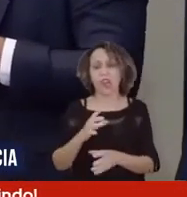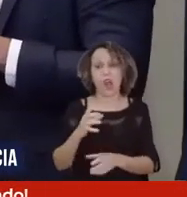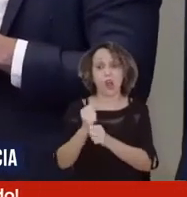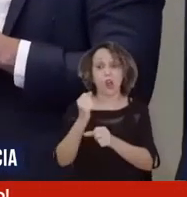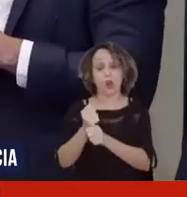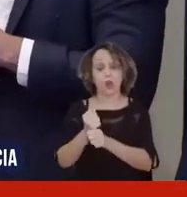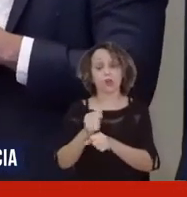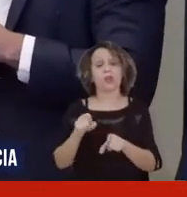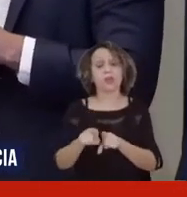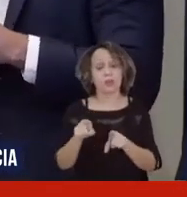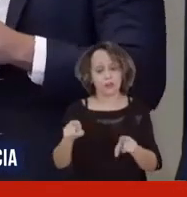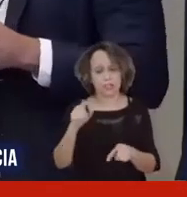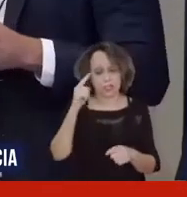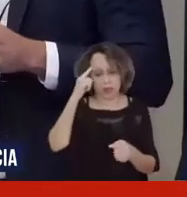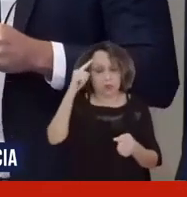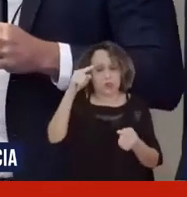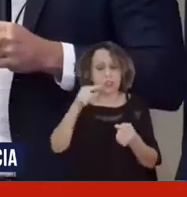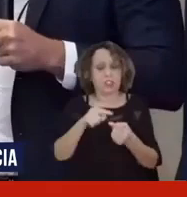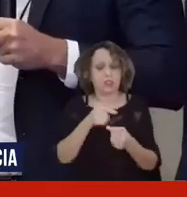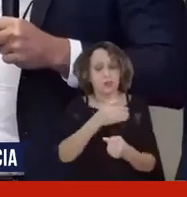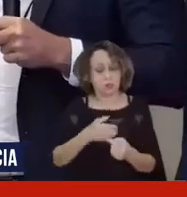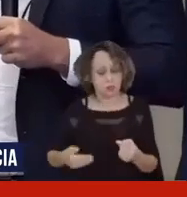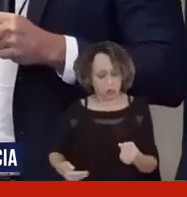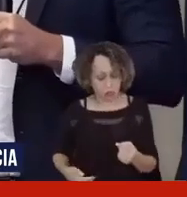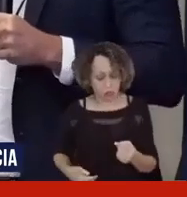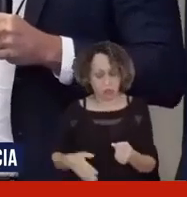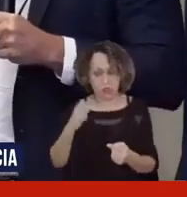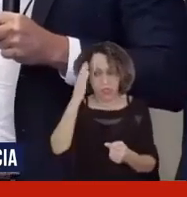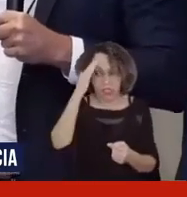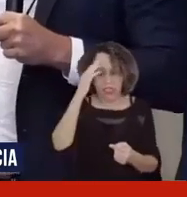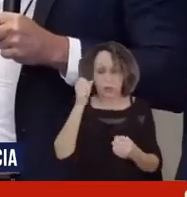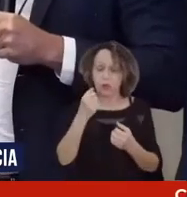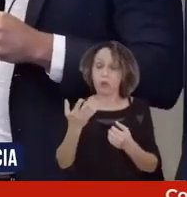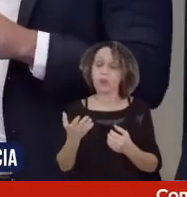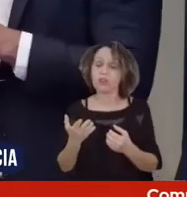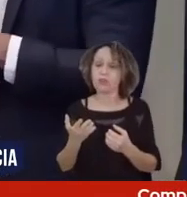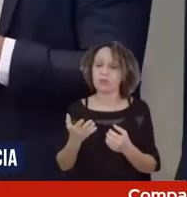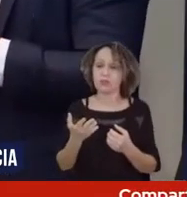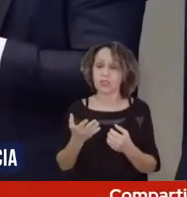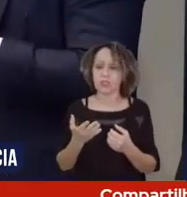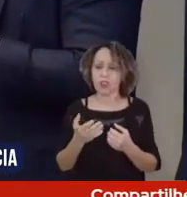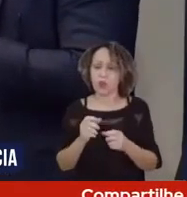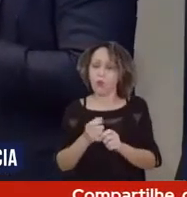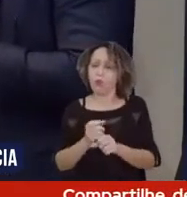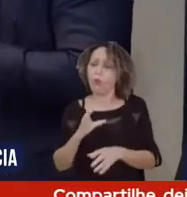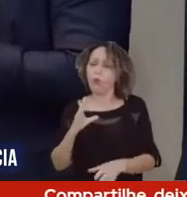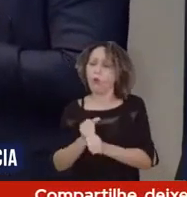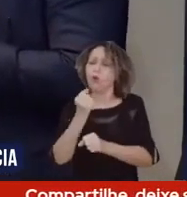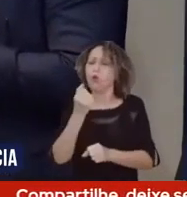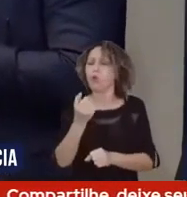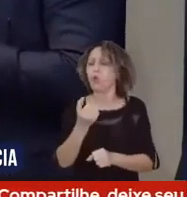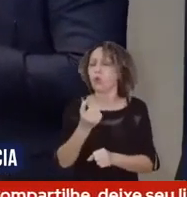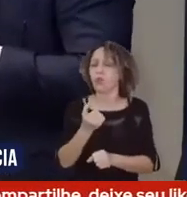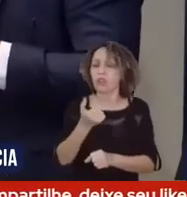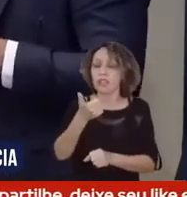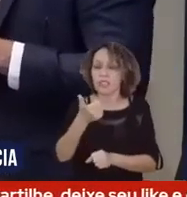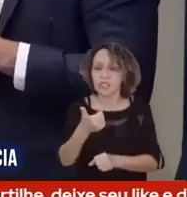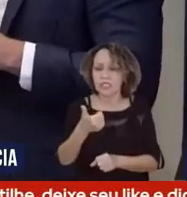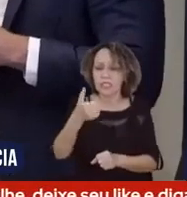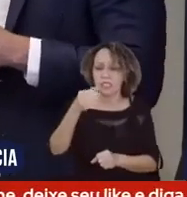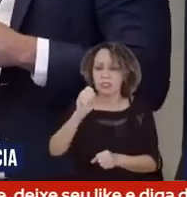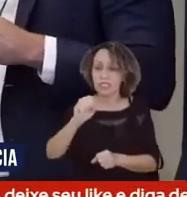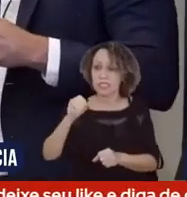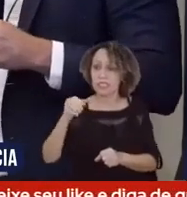dos dividendos? 107 bi, o lucro da Petrobras. 101 foi para distribuição de lucros e